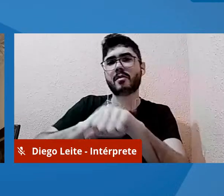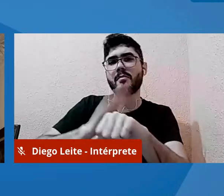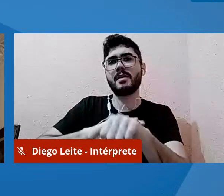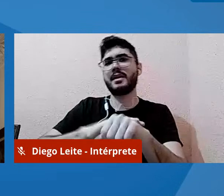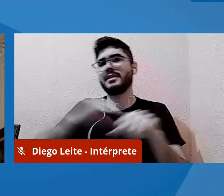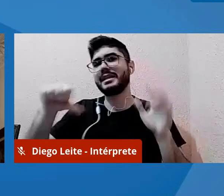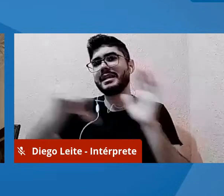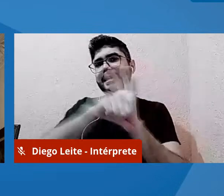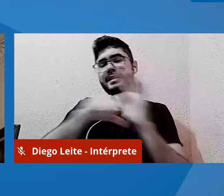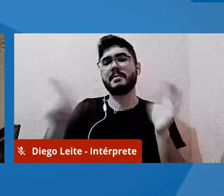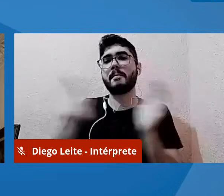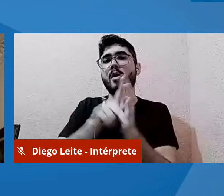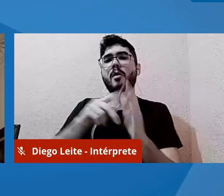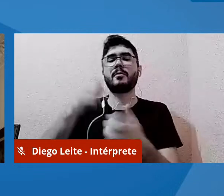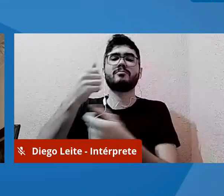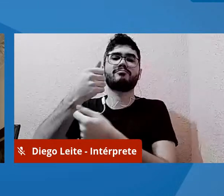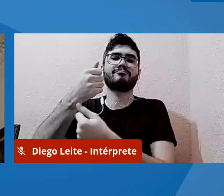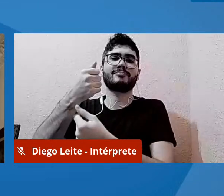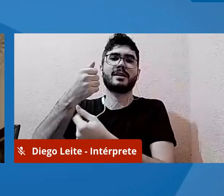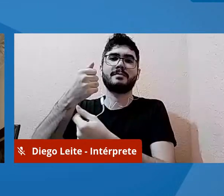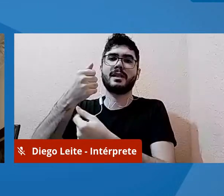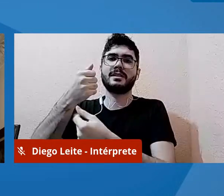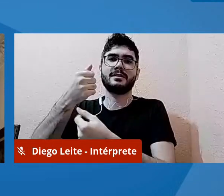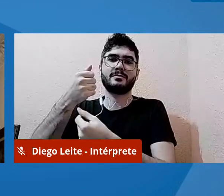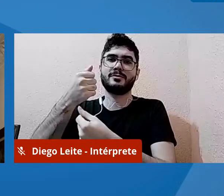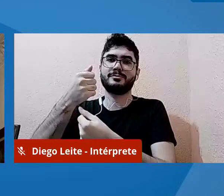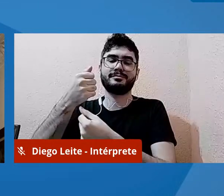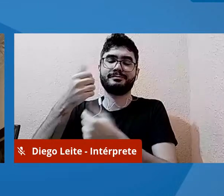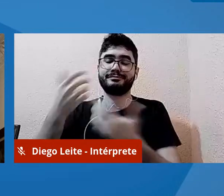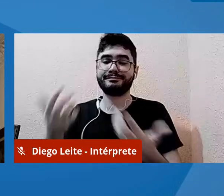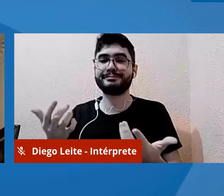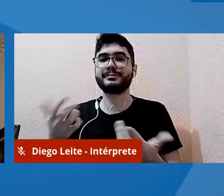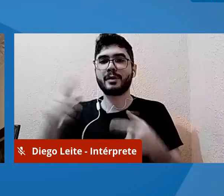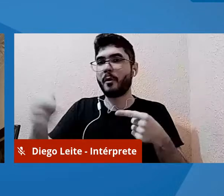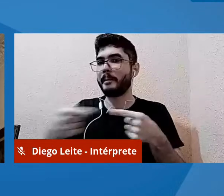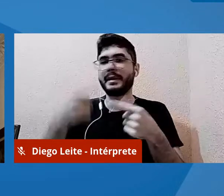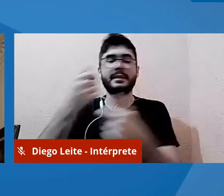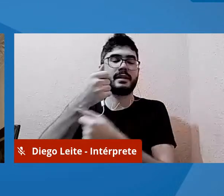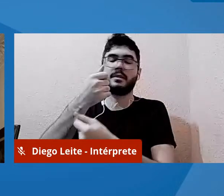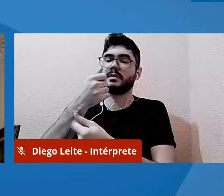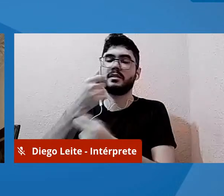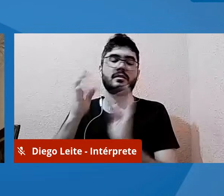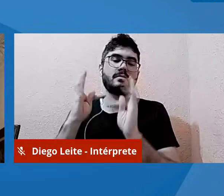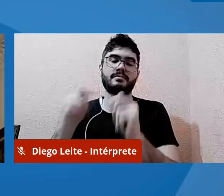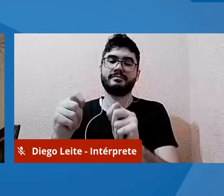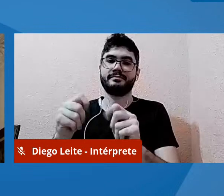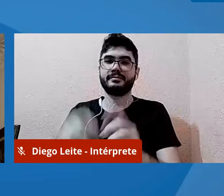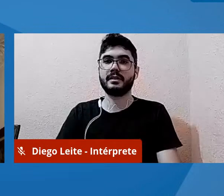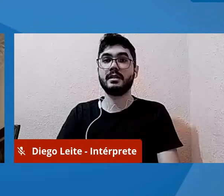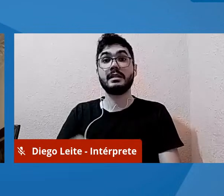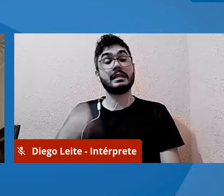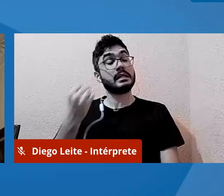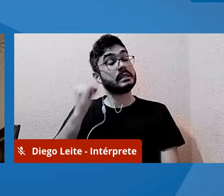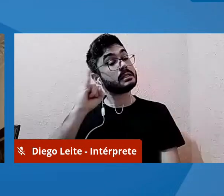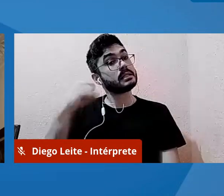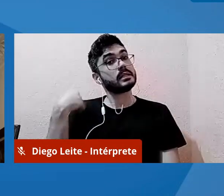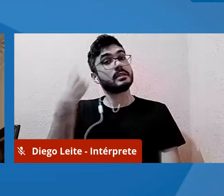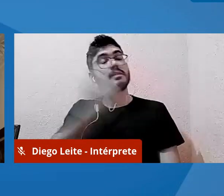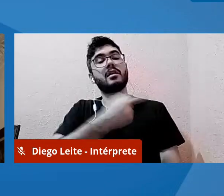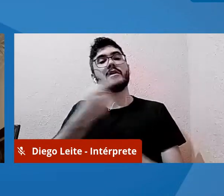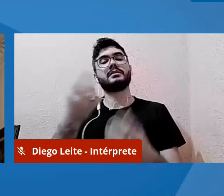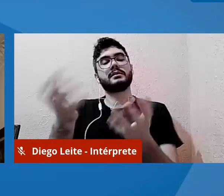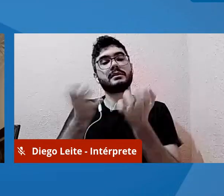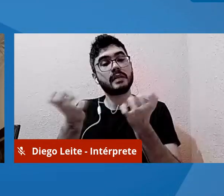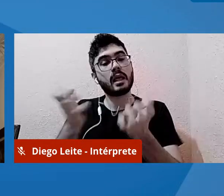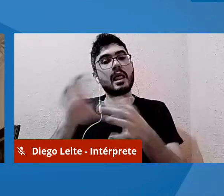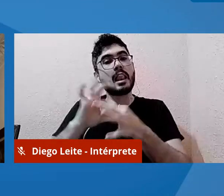capitalismo. Né? Portanto, se nós queremos nos libertar de uma vez por todas, né,